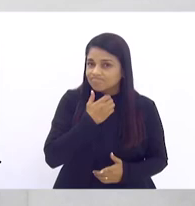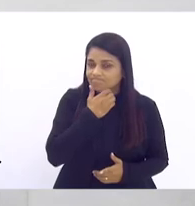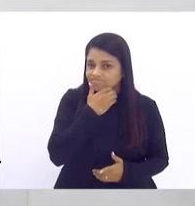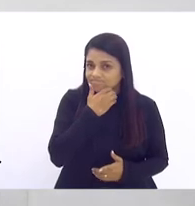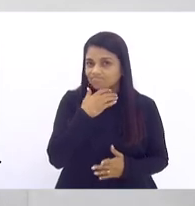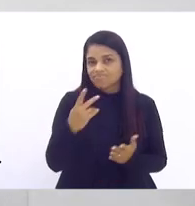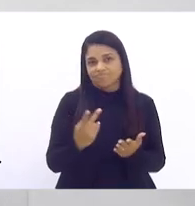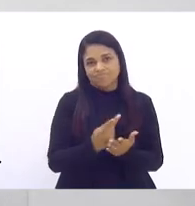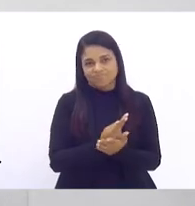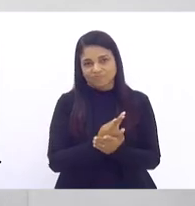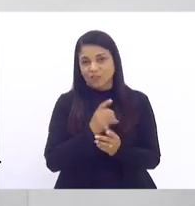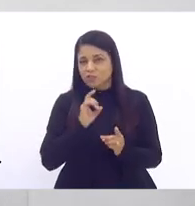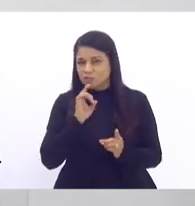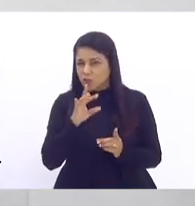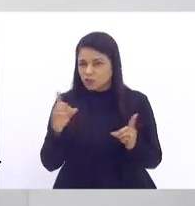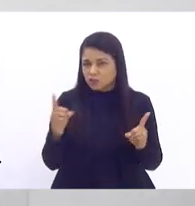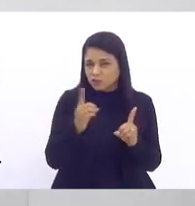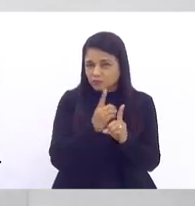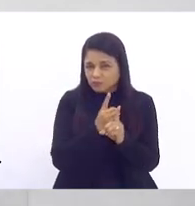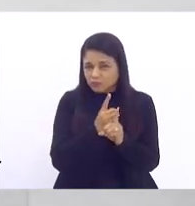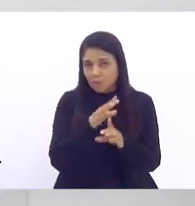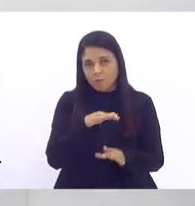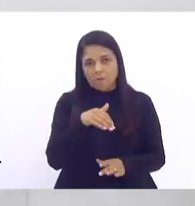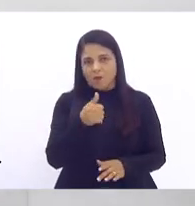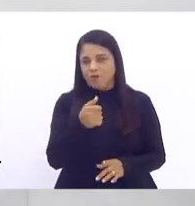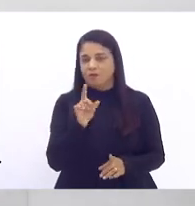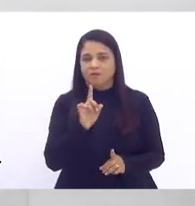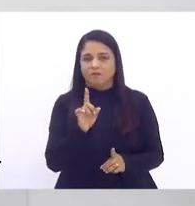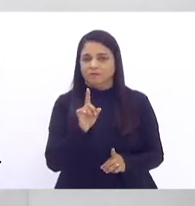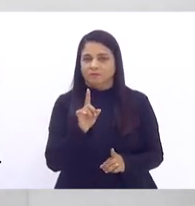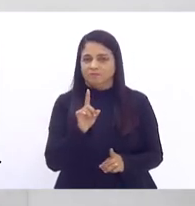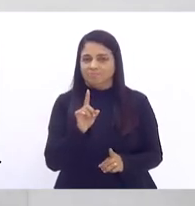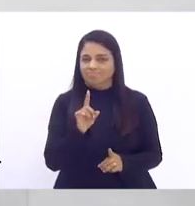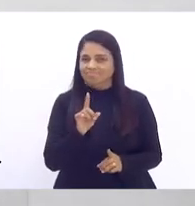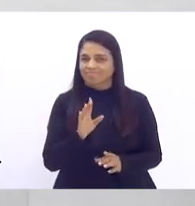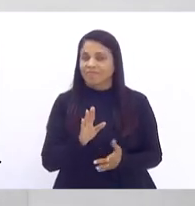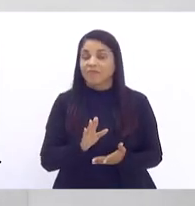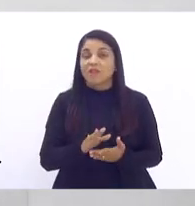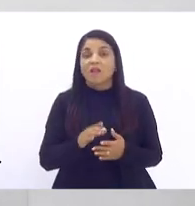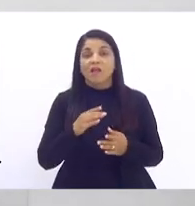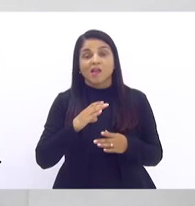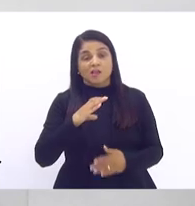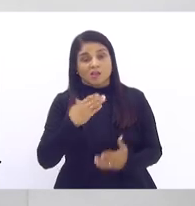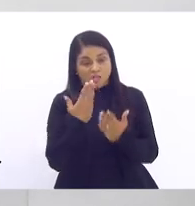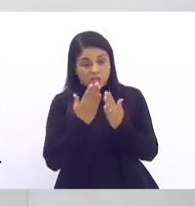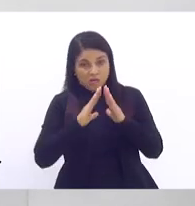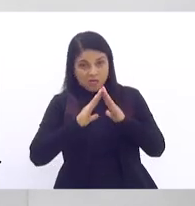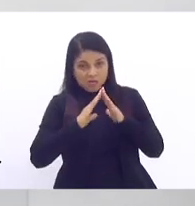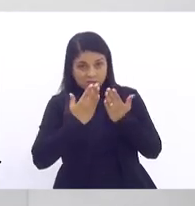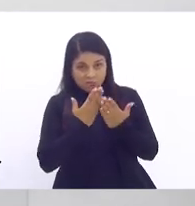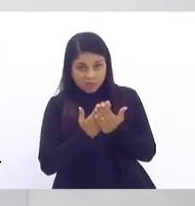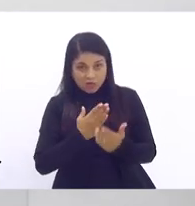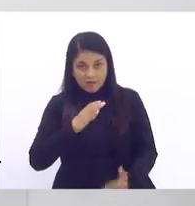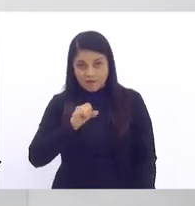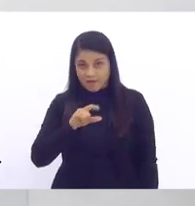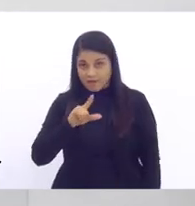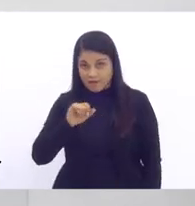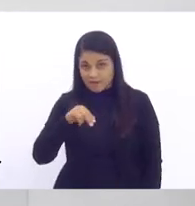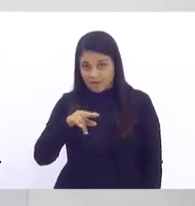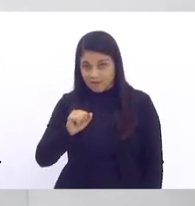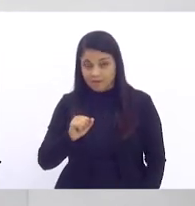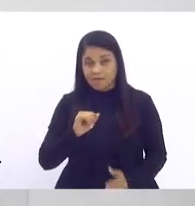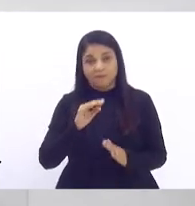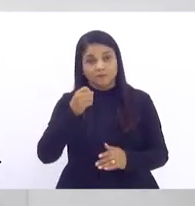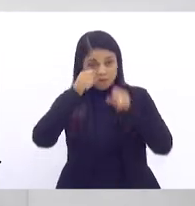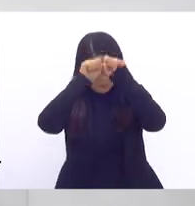Venham me dizer que é só o diagnóstico que melhorou porque não melhorou tanto assim a crise de escola do autista que é um projeto meu também na